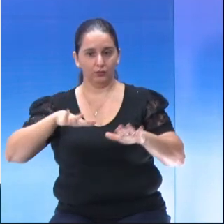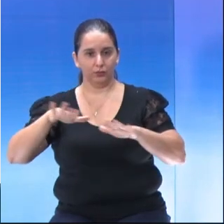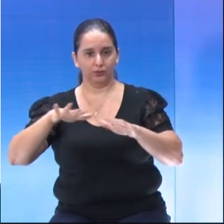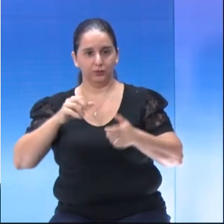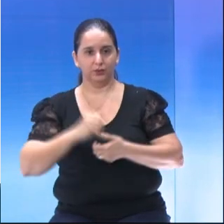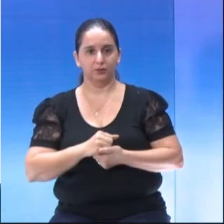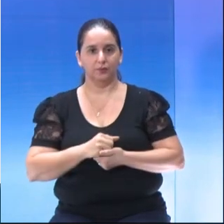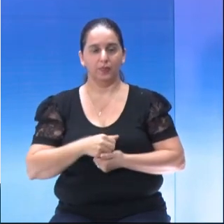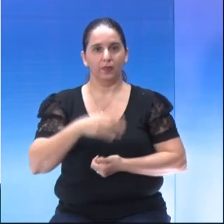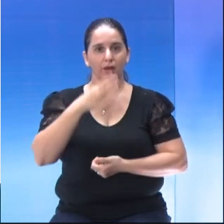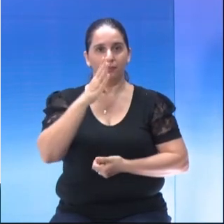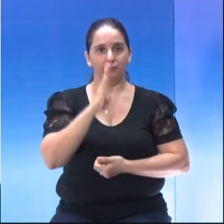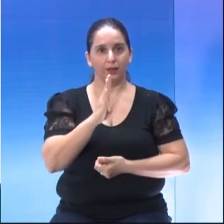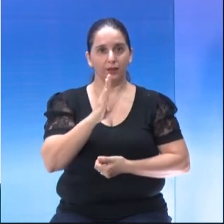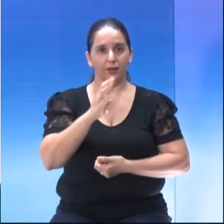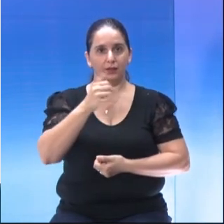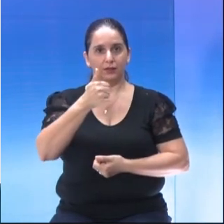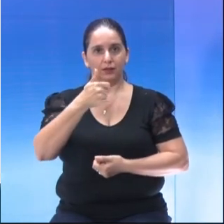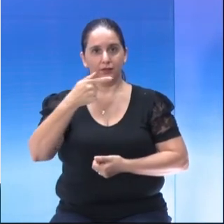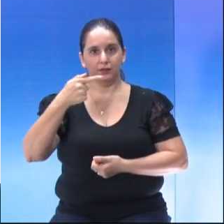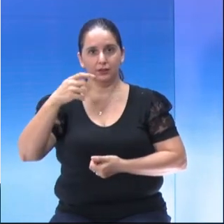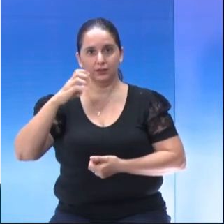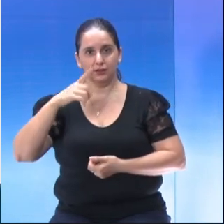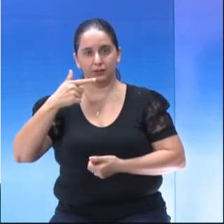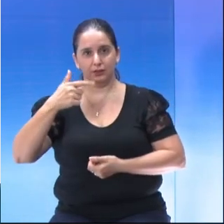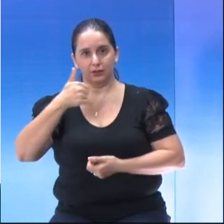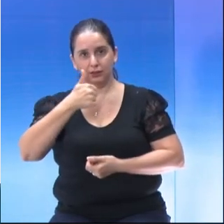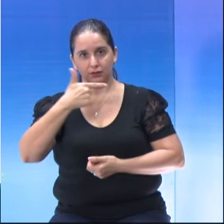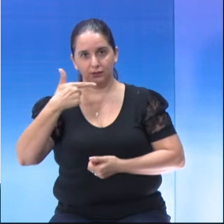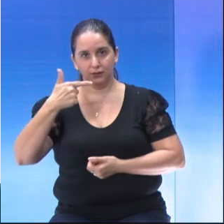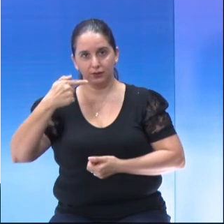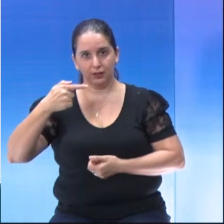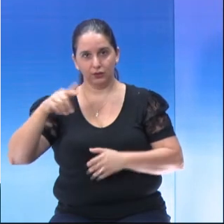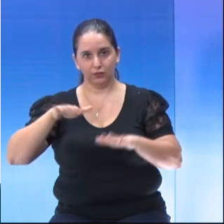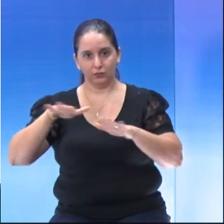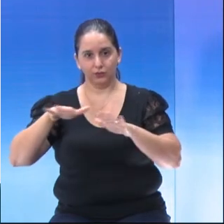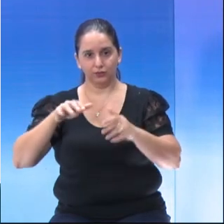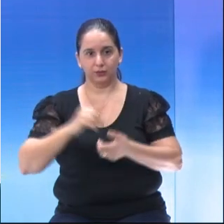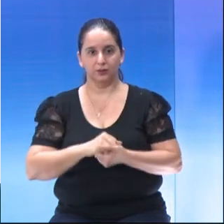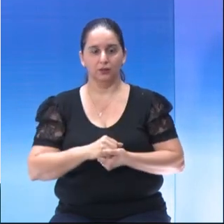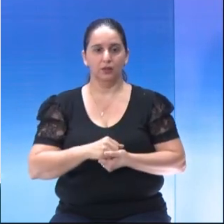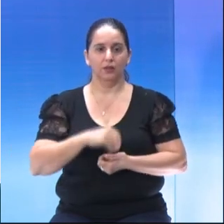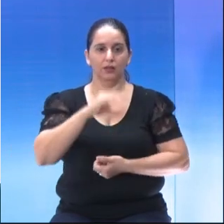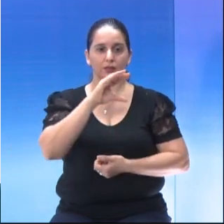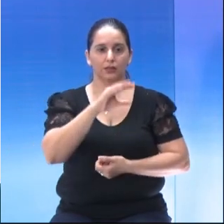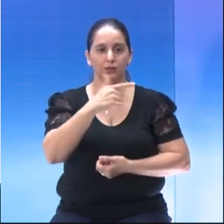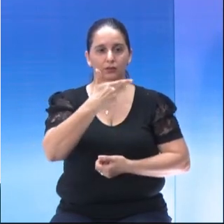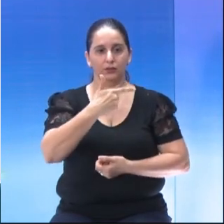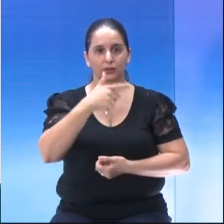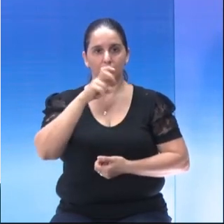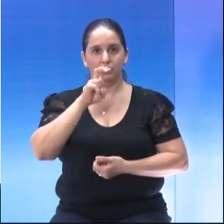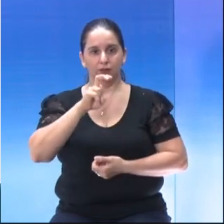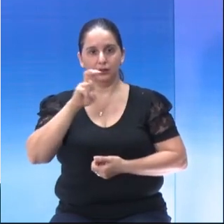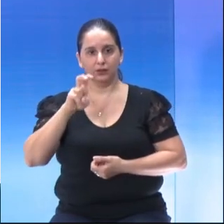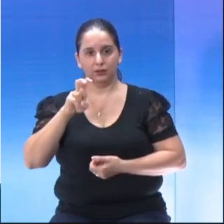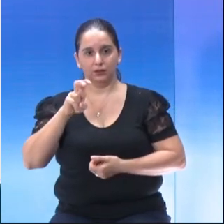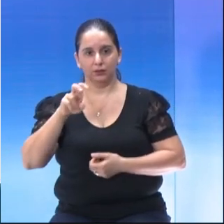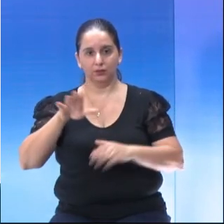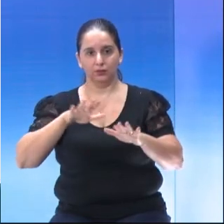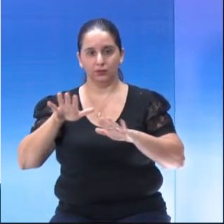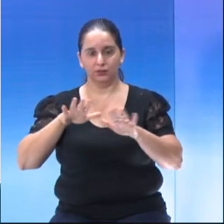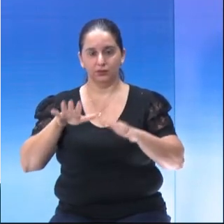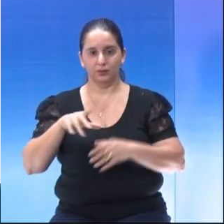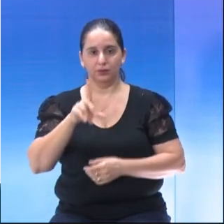A, 94 movimentos, letra B, 127, letra C,